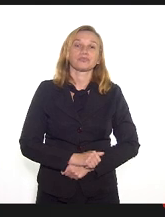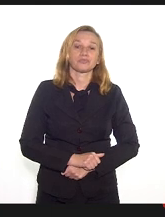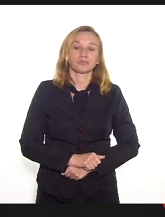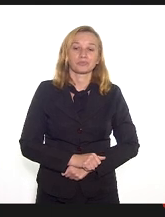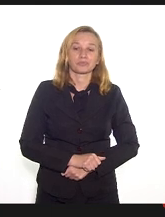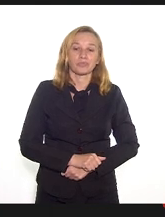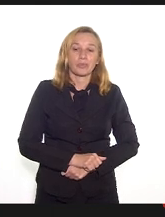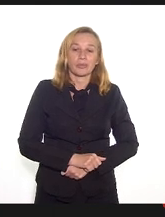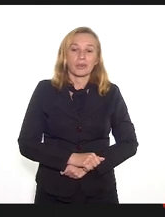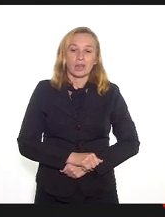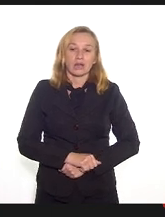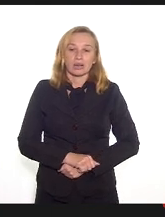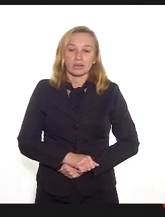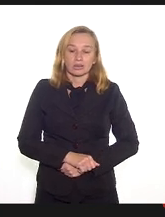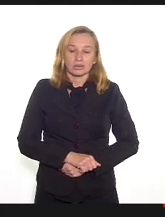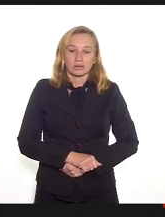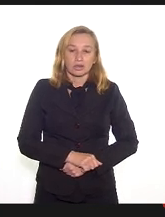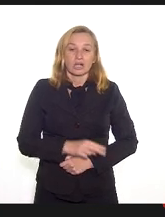As nossas